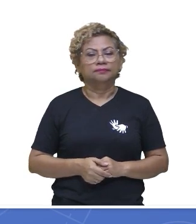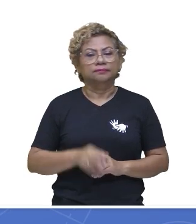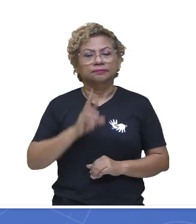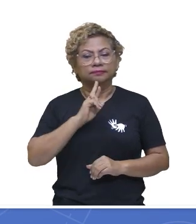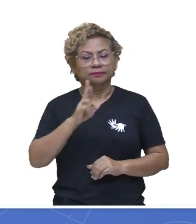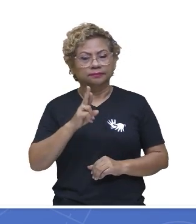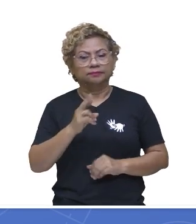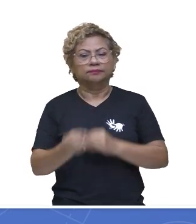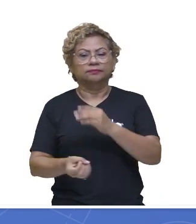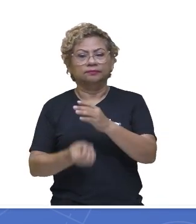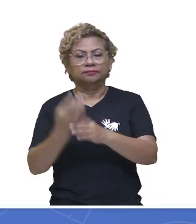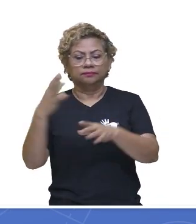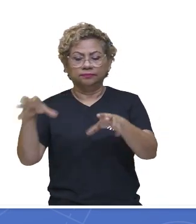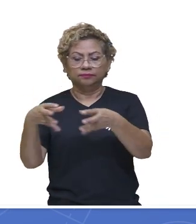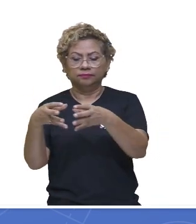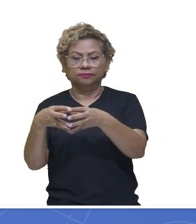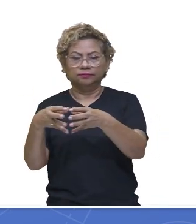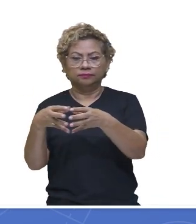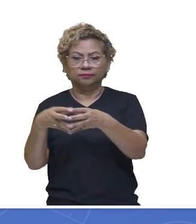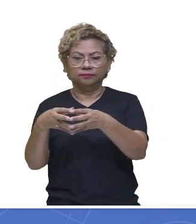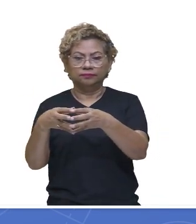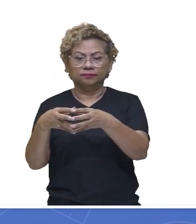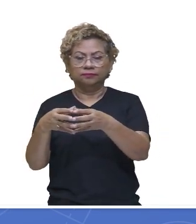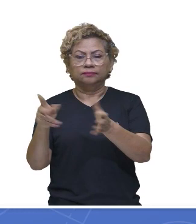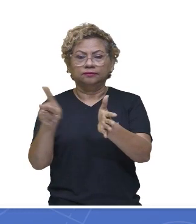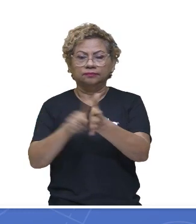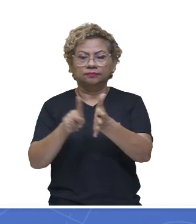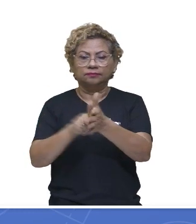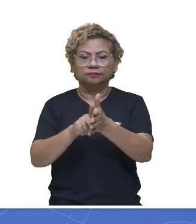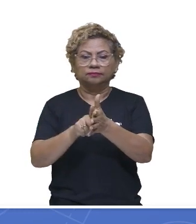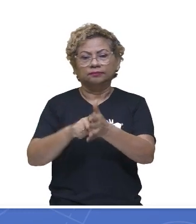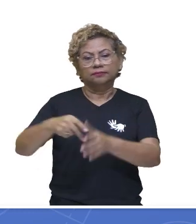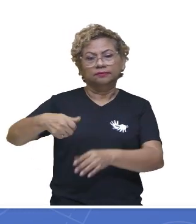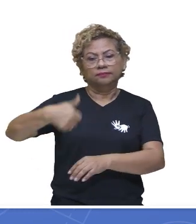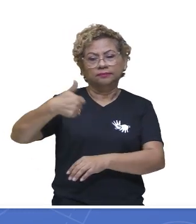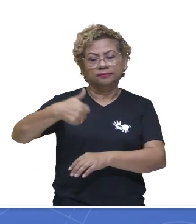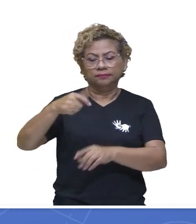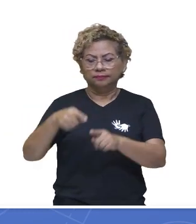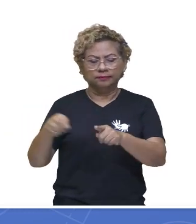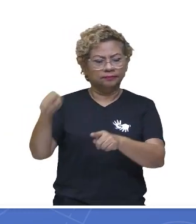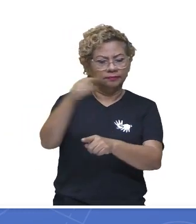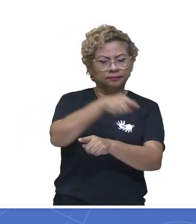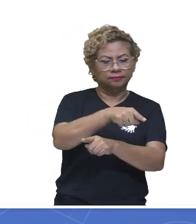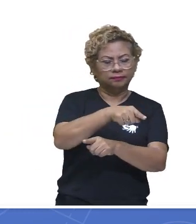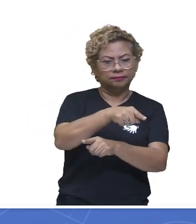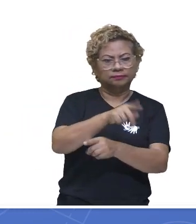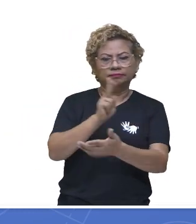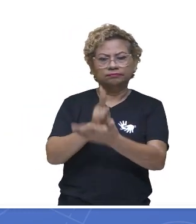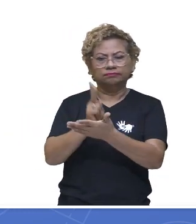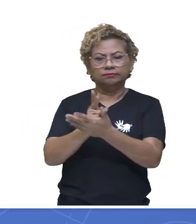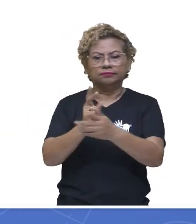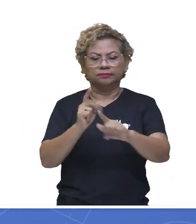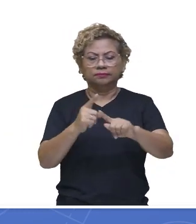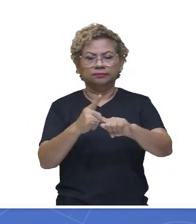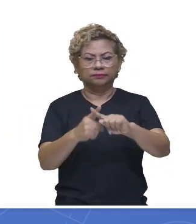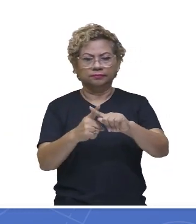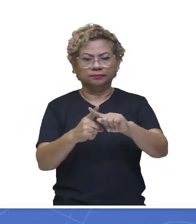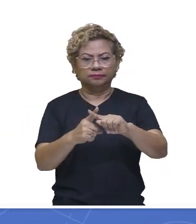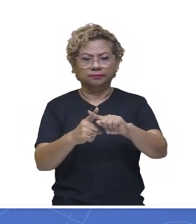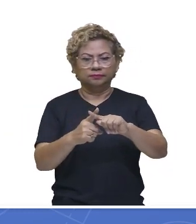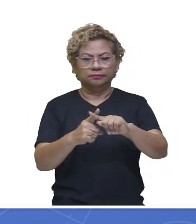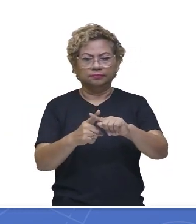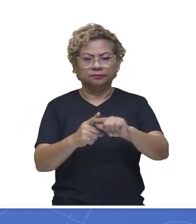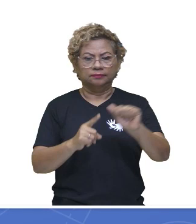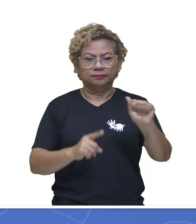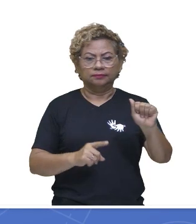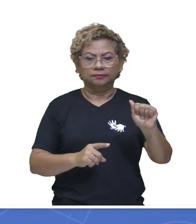que foi que resultou. Resultou na própria matriz, tá? Então, toda vez que a gente fizer a multiplicação de uma matriz com a sua